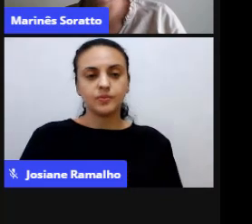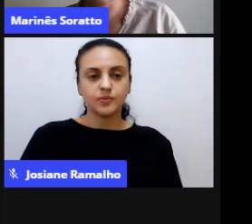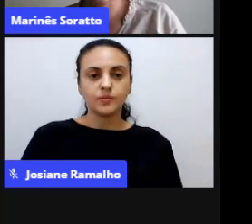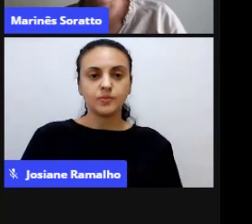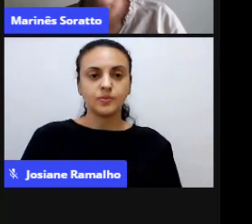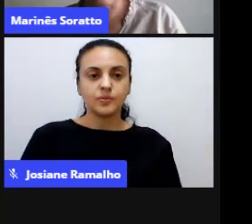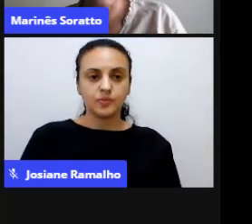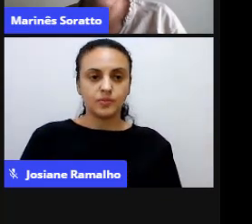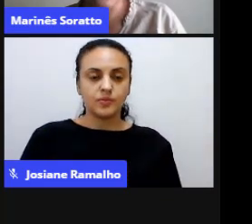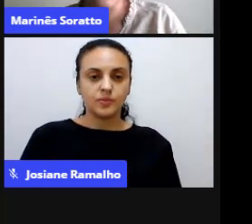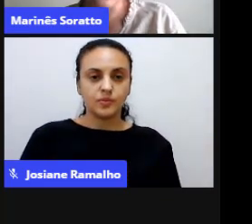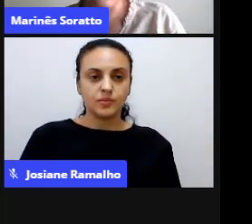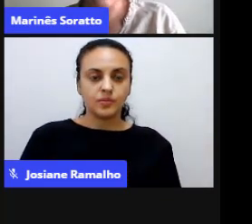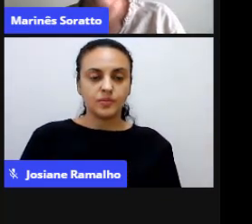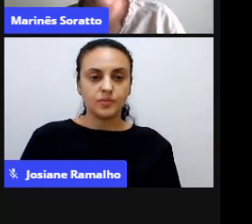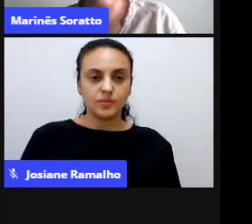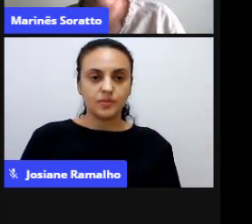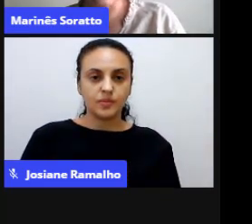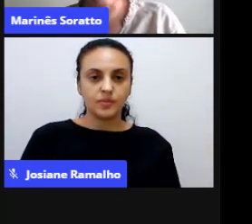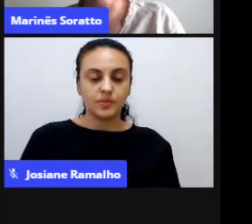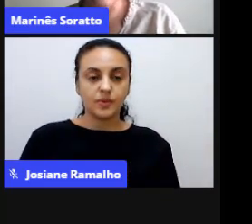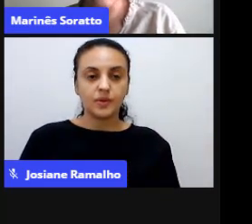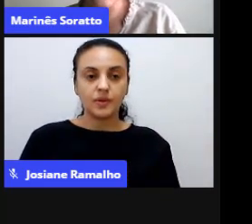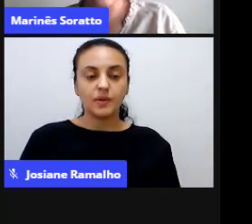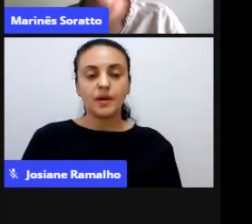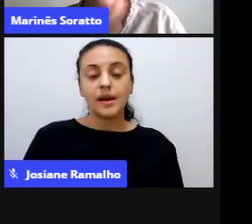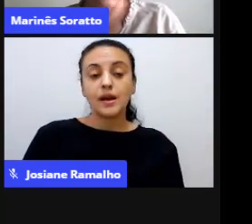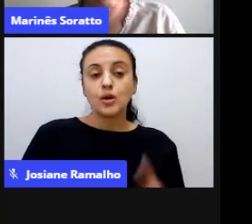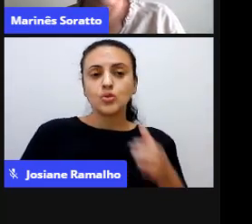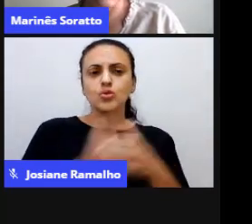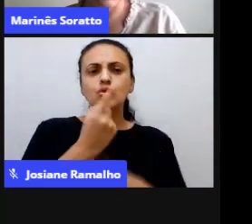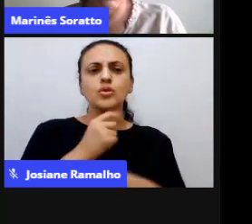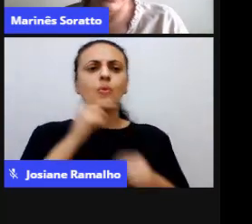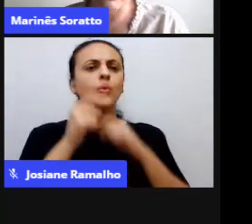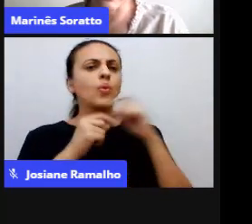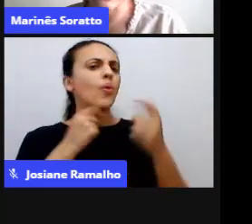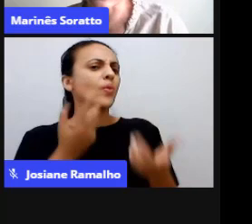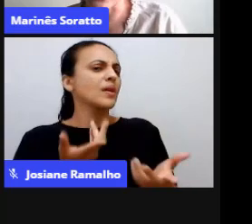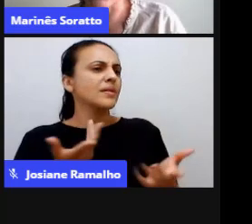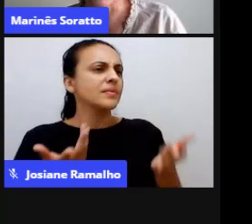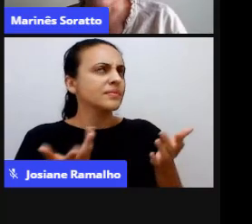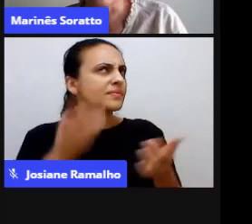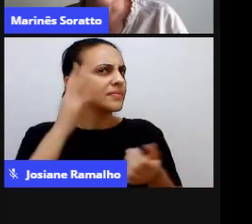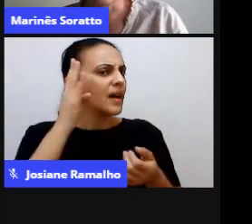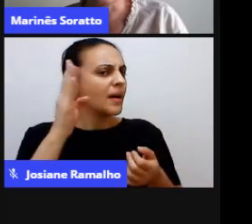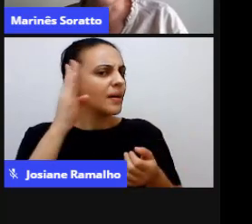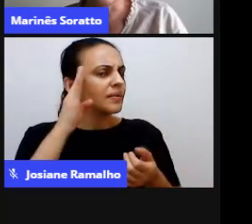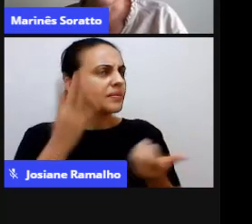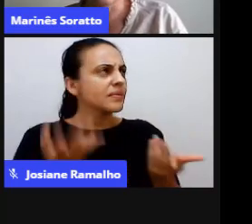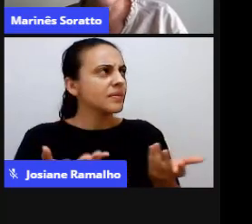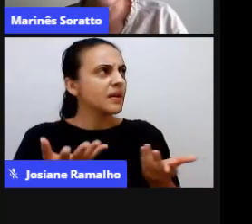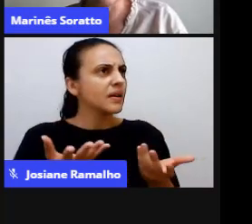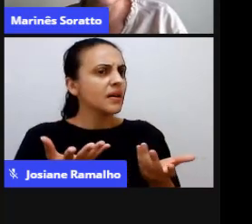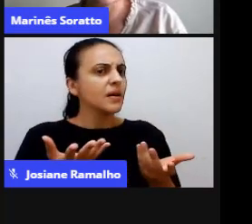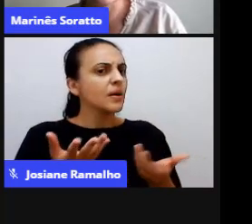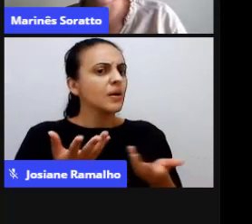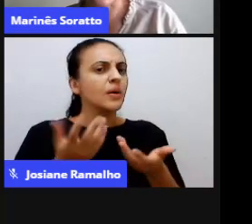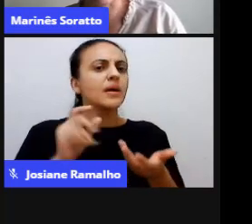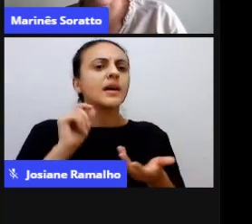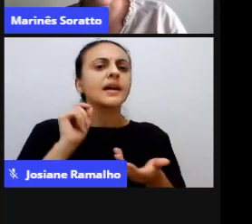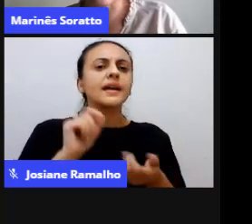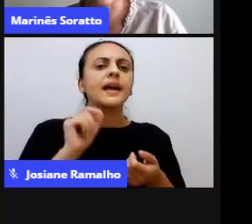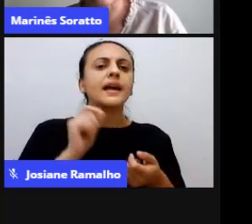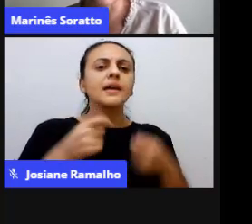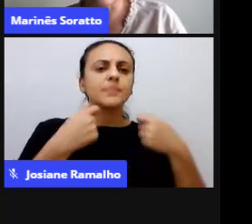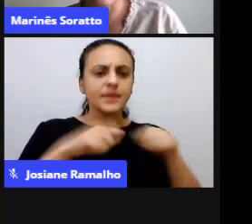Então, diante disso, a gente fazia, né, o seguinte questionamento, né, ou uma reflexão de